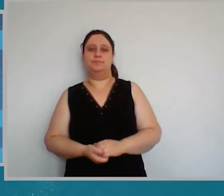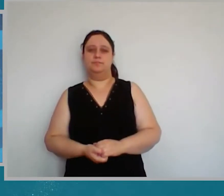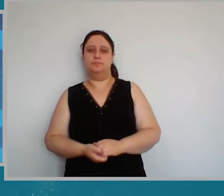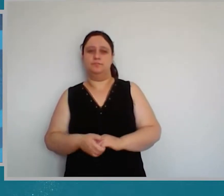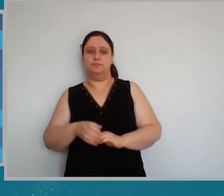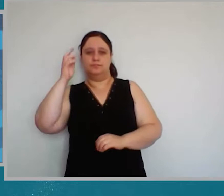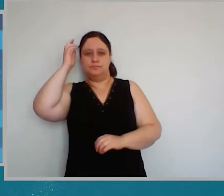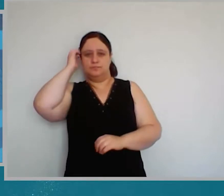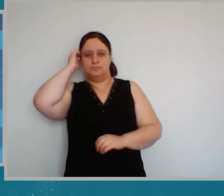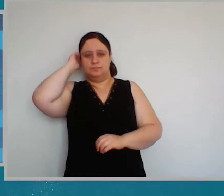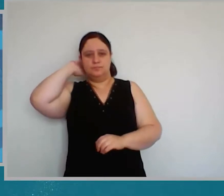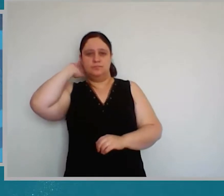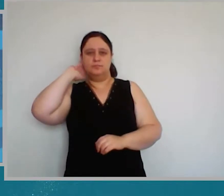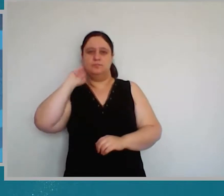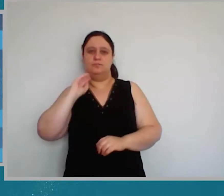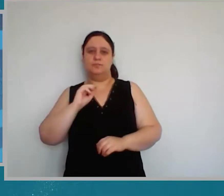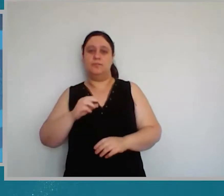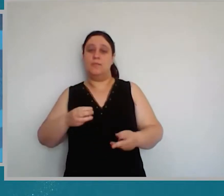O livro de Marcos